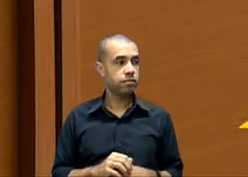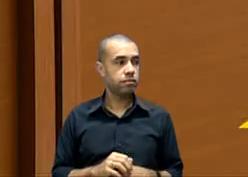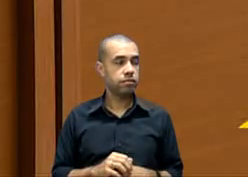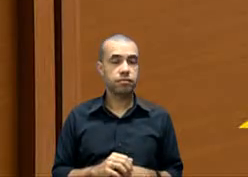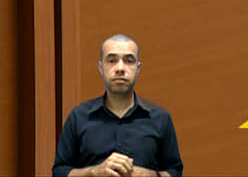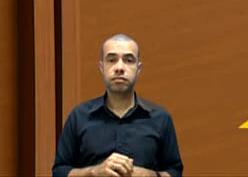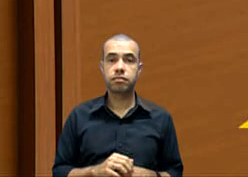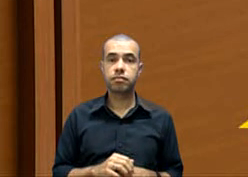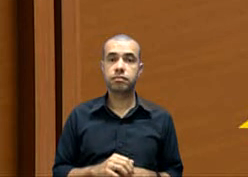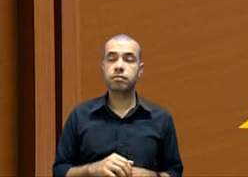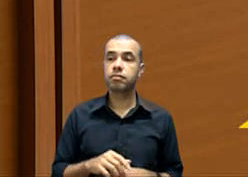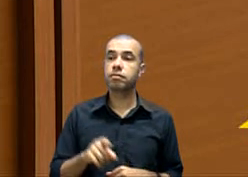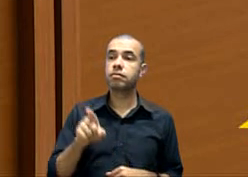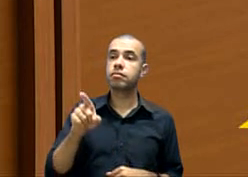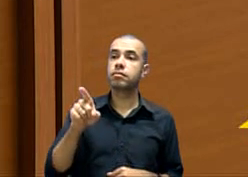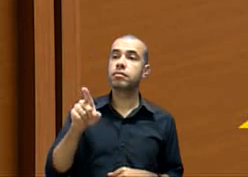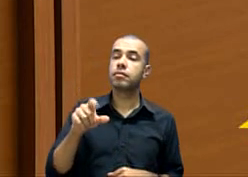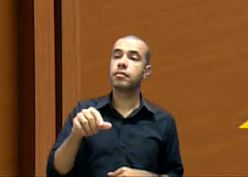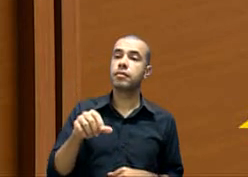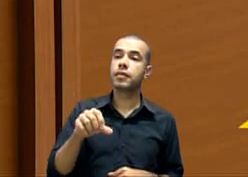Silvano Júnior.